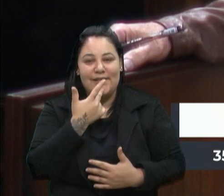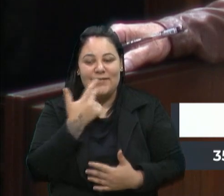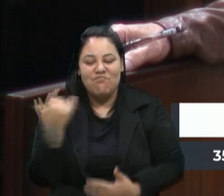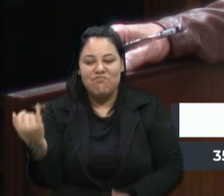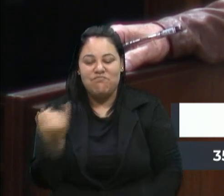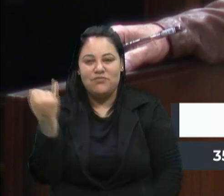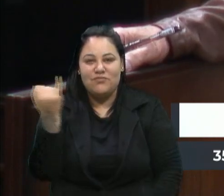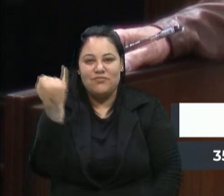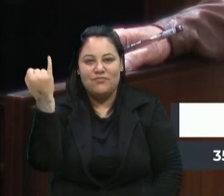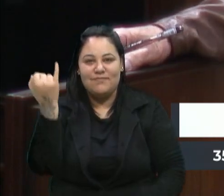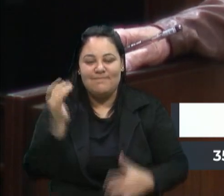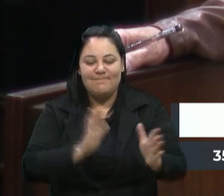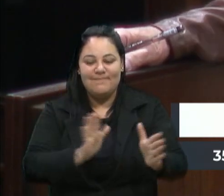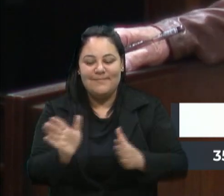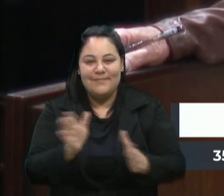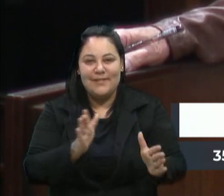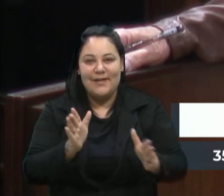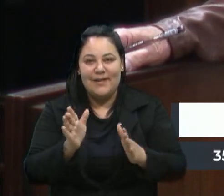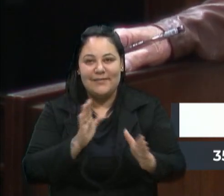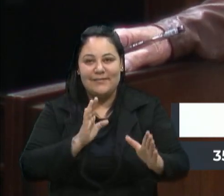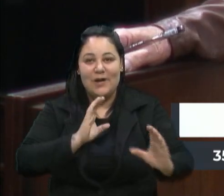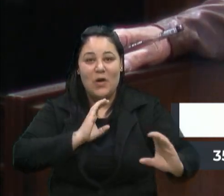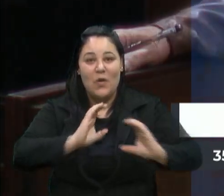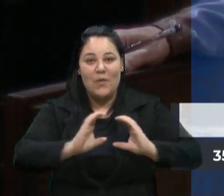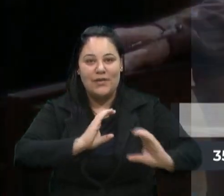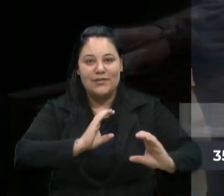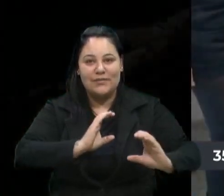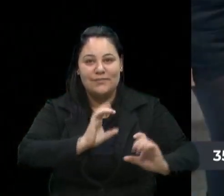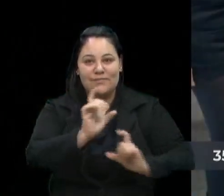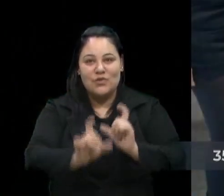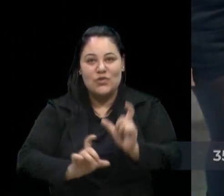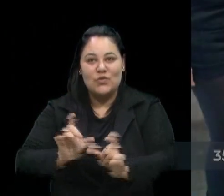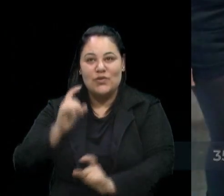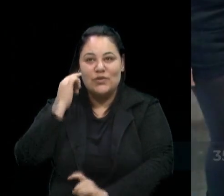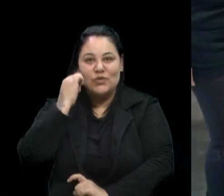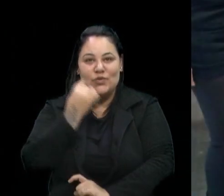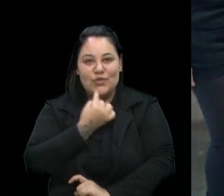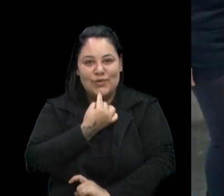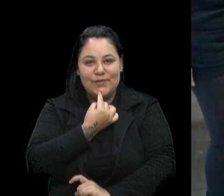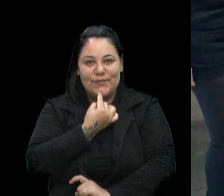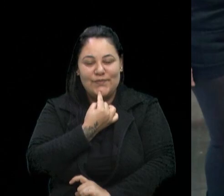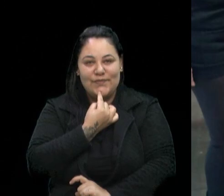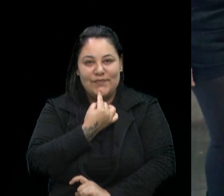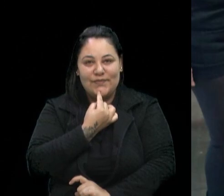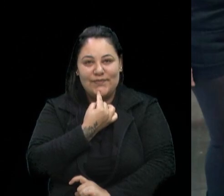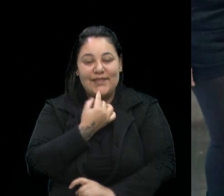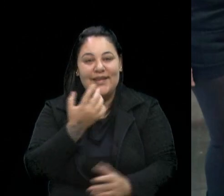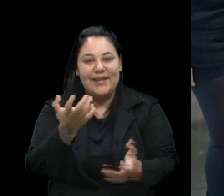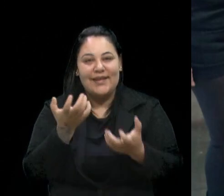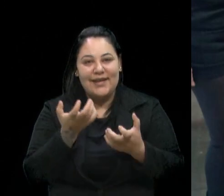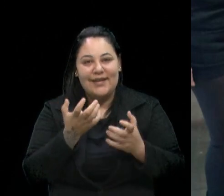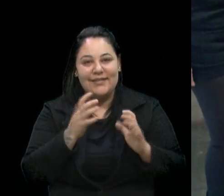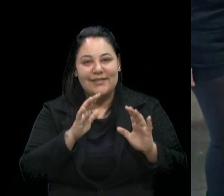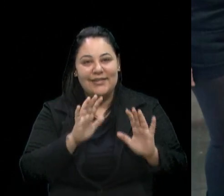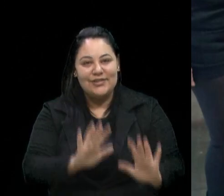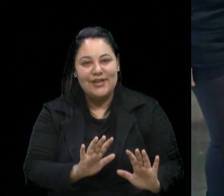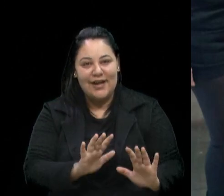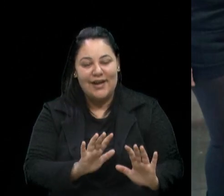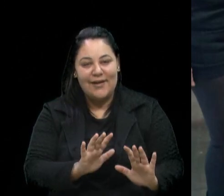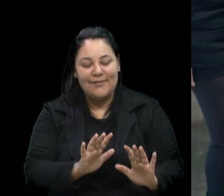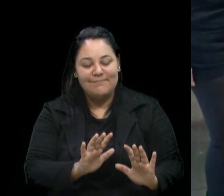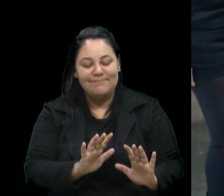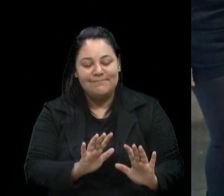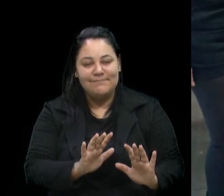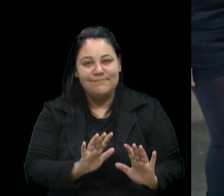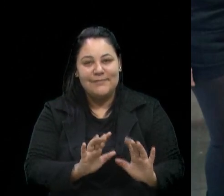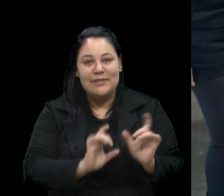na comunicação para as pessoas surdas. Quero deixar uma mensagem de empatia com essas